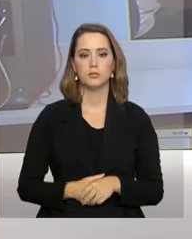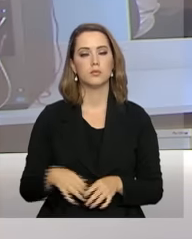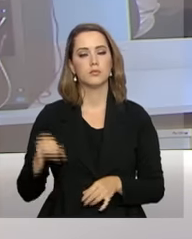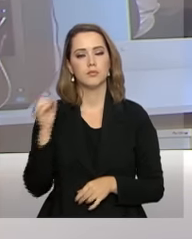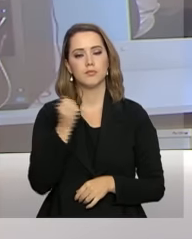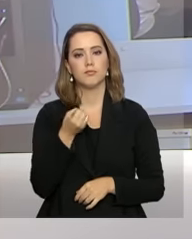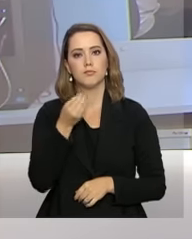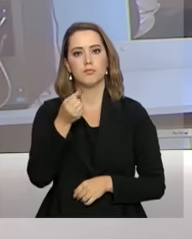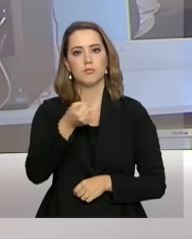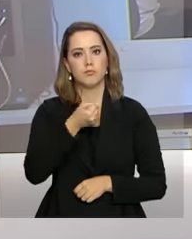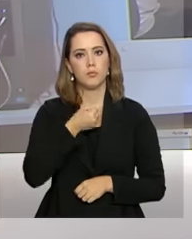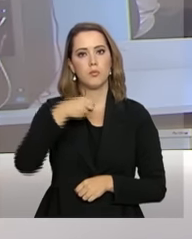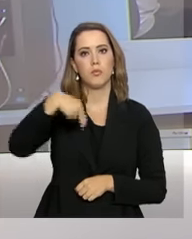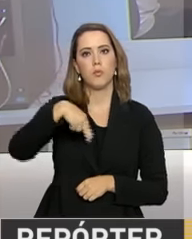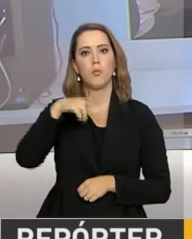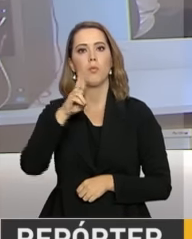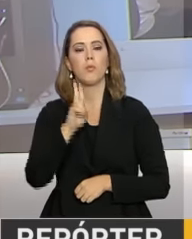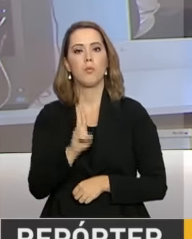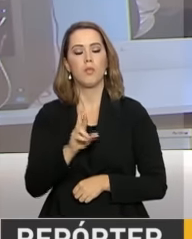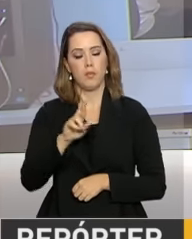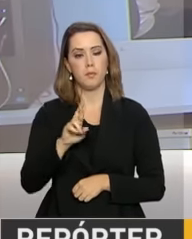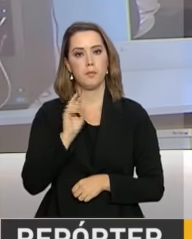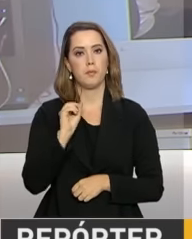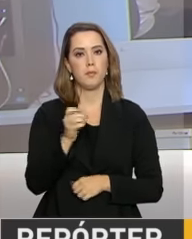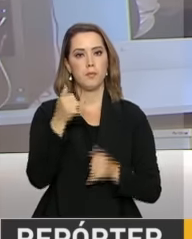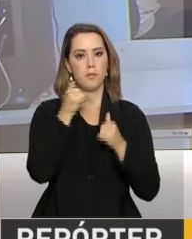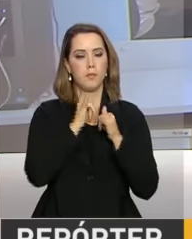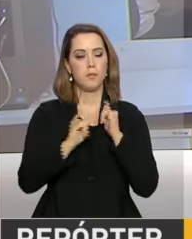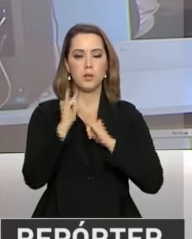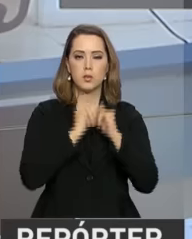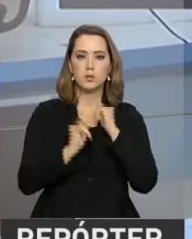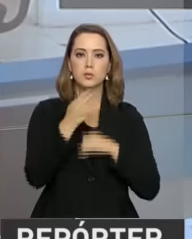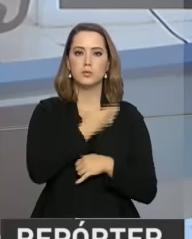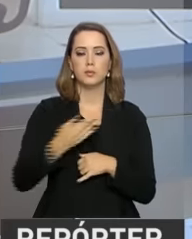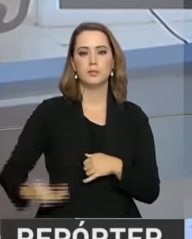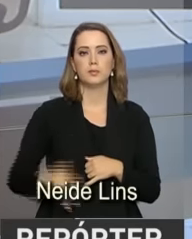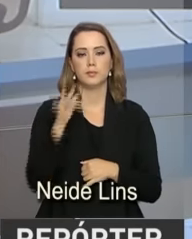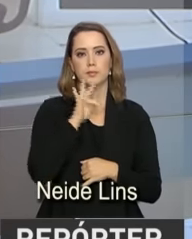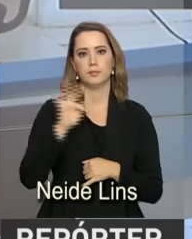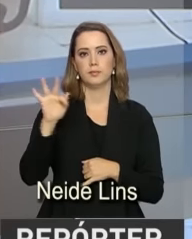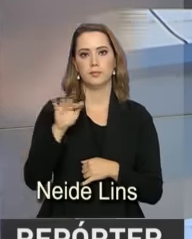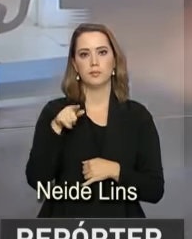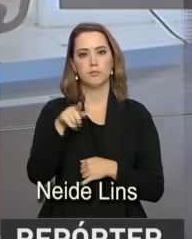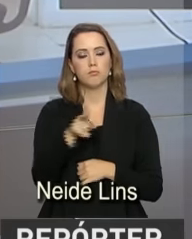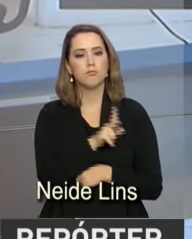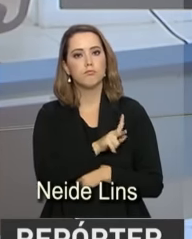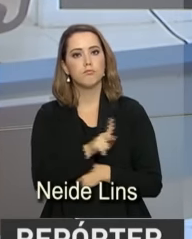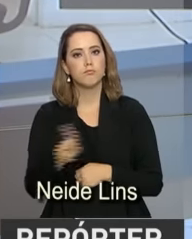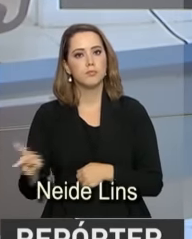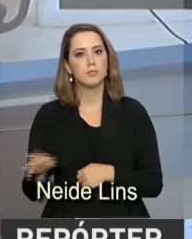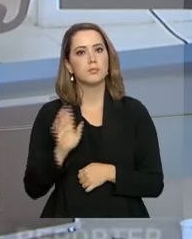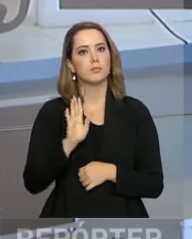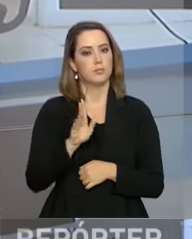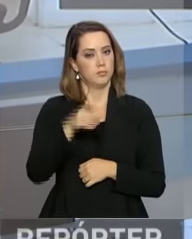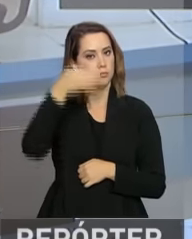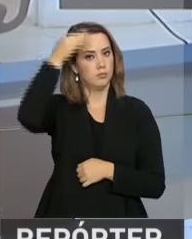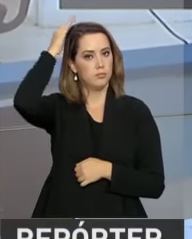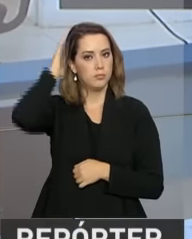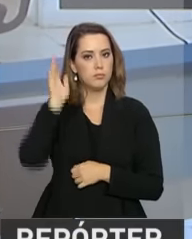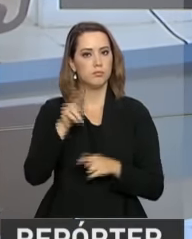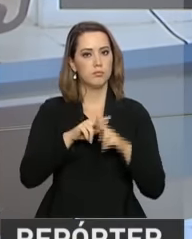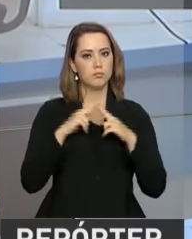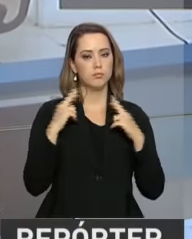estamos de volta com repórter NBR e as notícias do governo federal e daqui a pouco o presidente em exercício Michel Temer vai se reunir